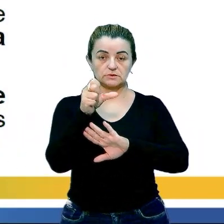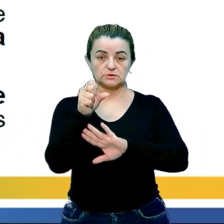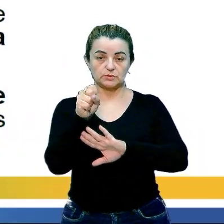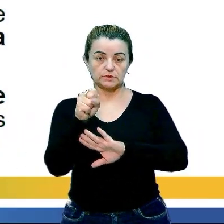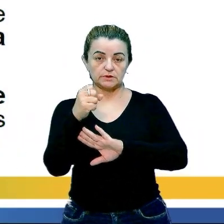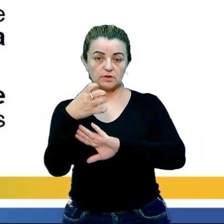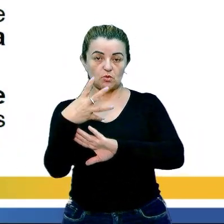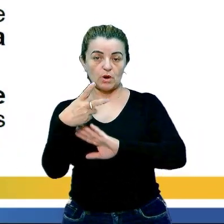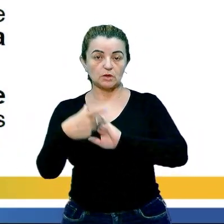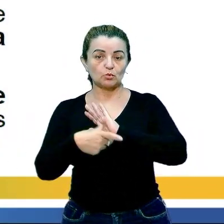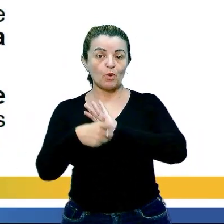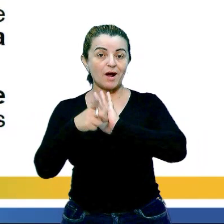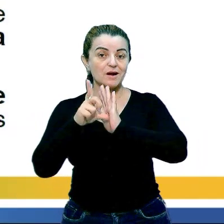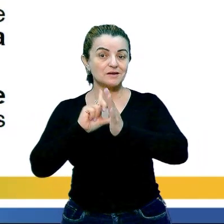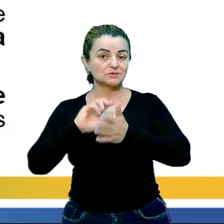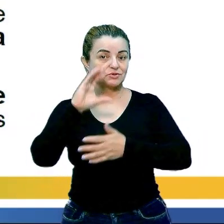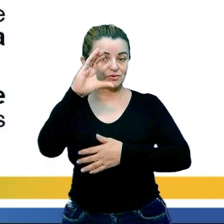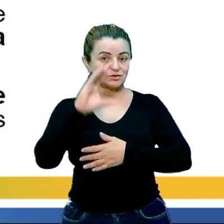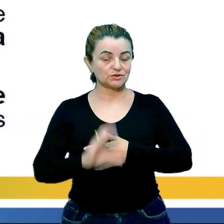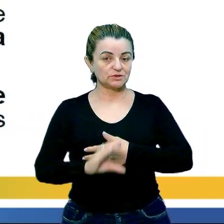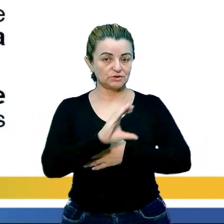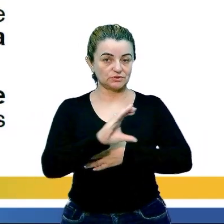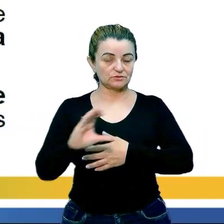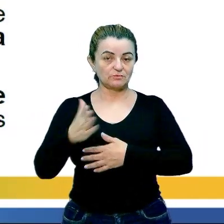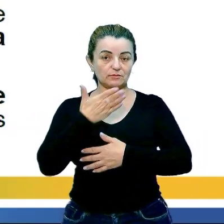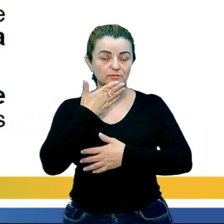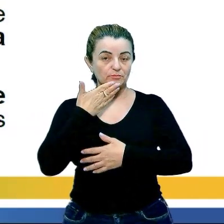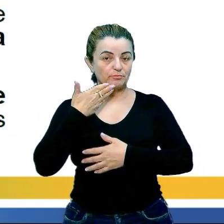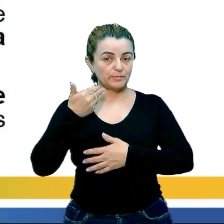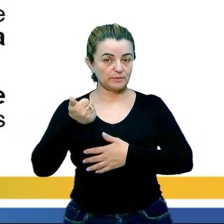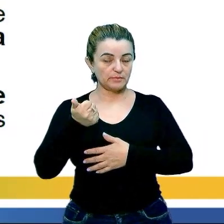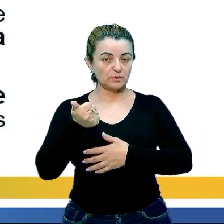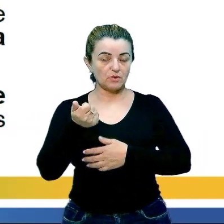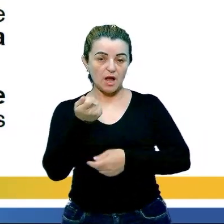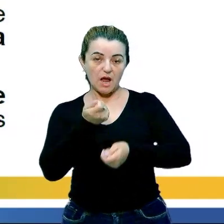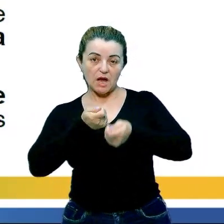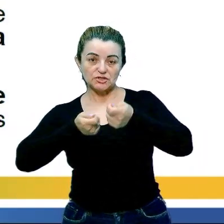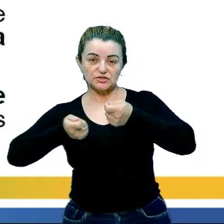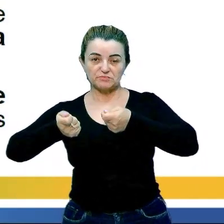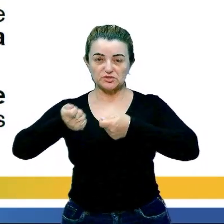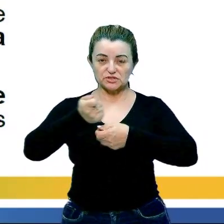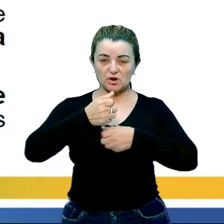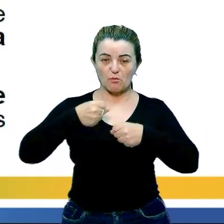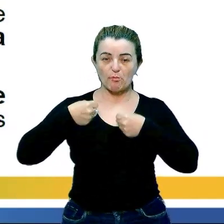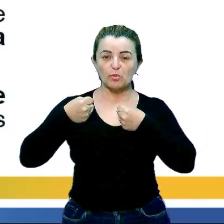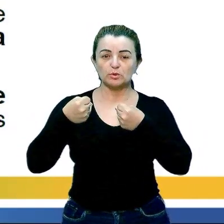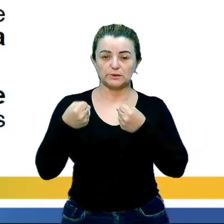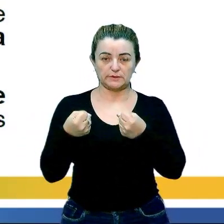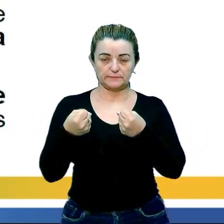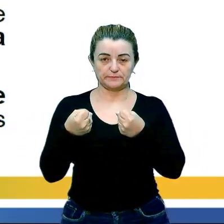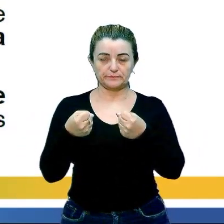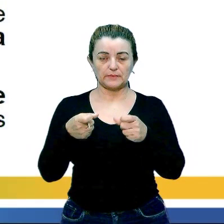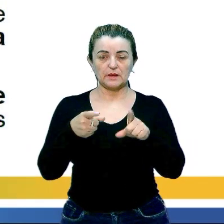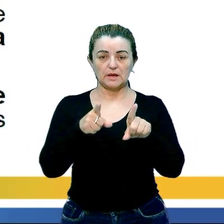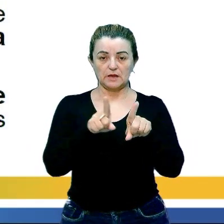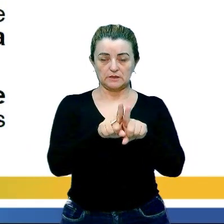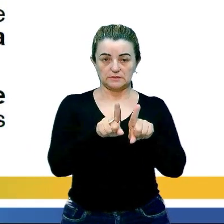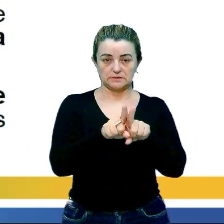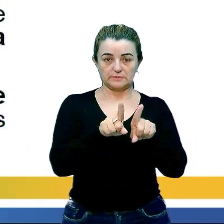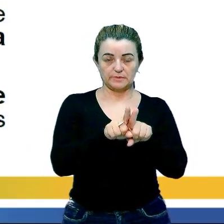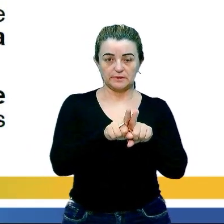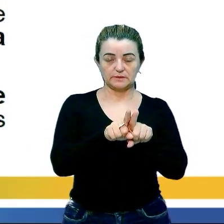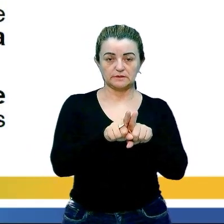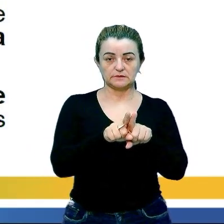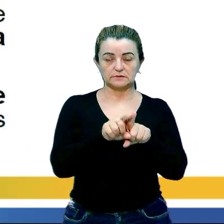284 a.C., para melhor administrar o poder, né? O Império do Oriente, ou também conhecido em